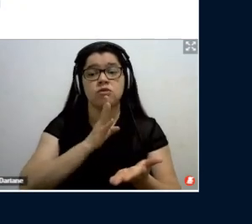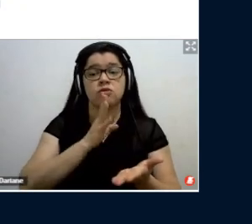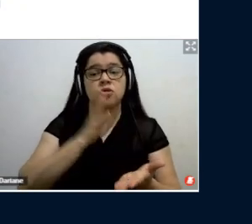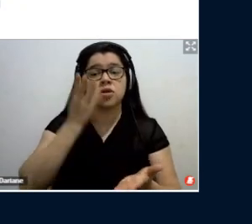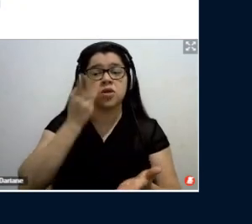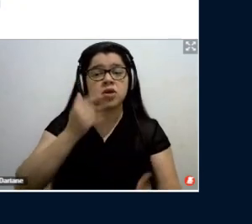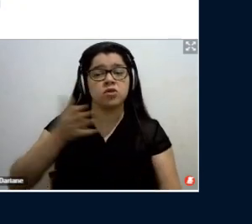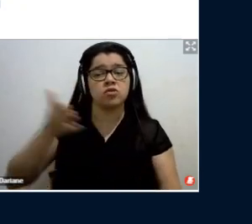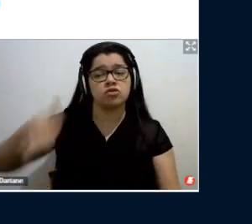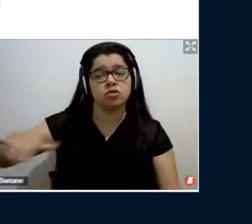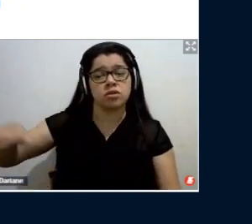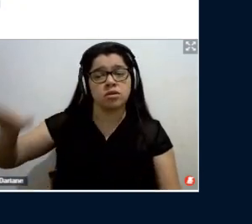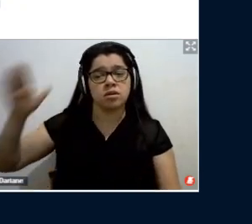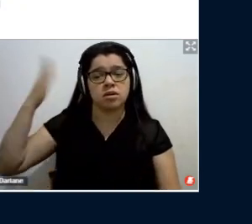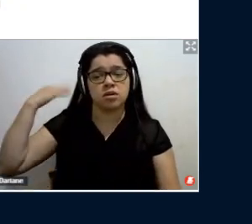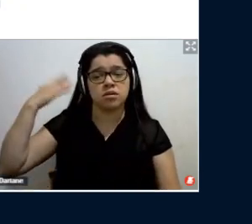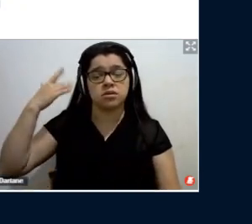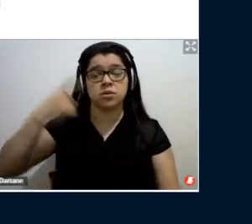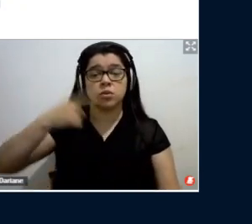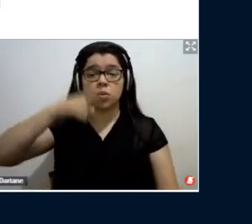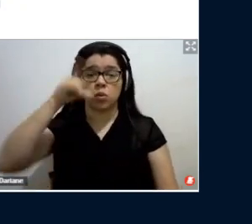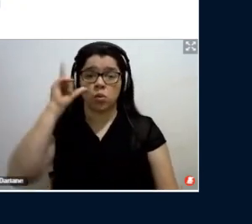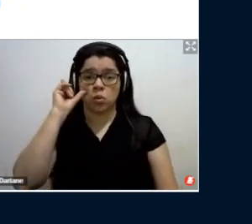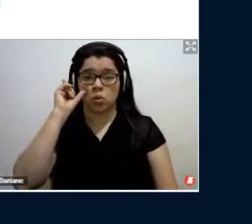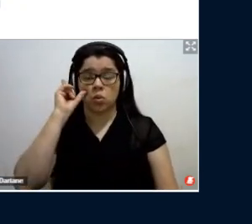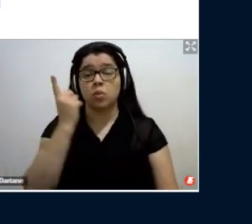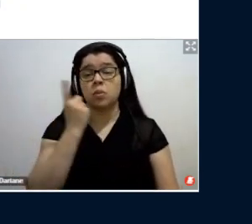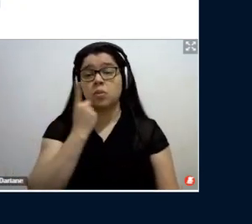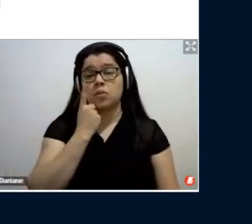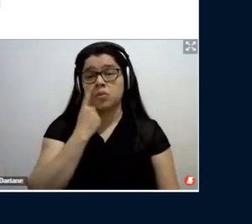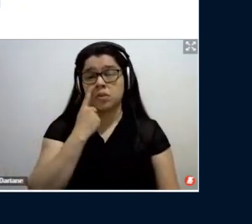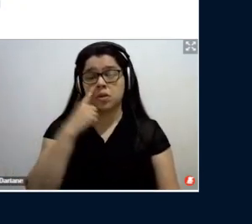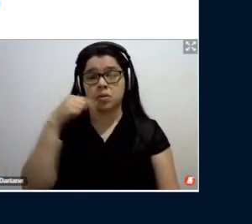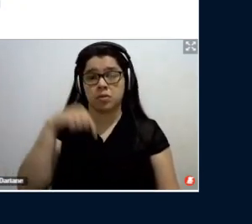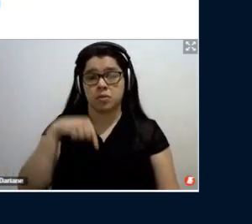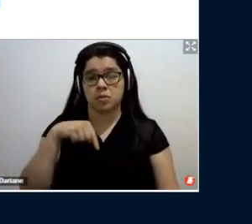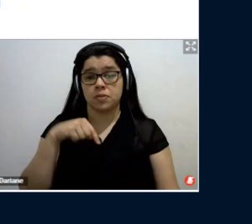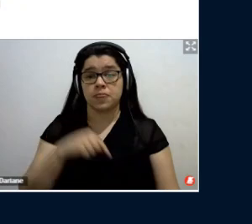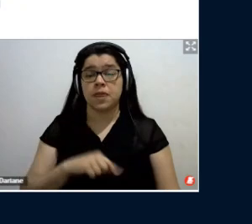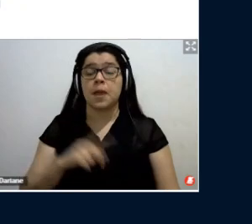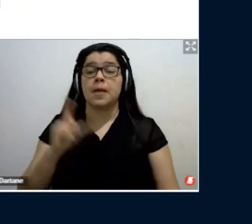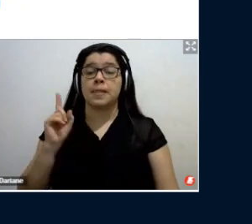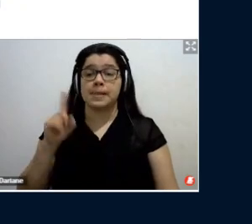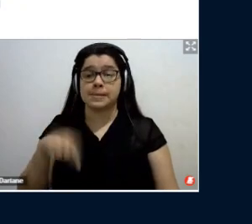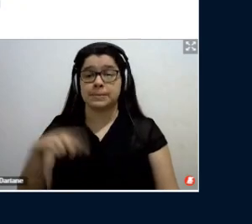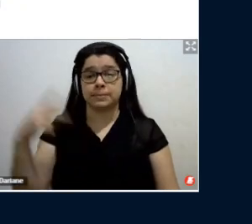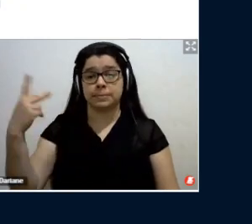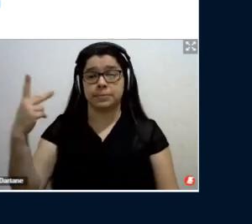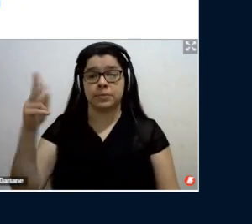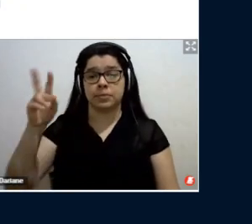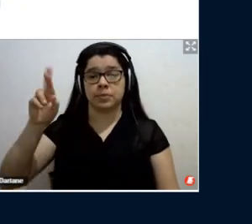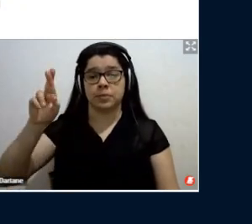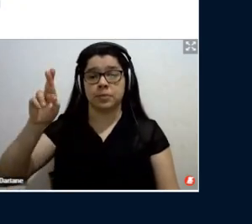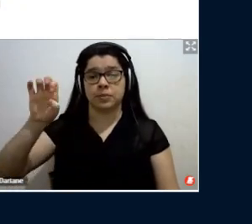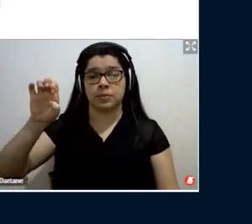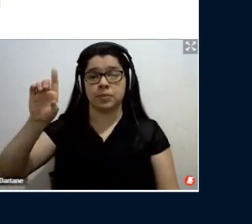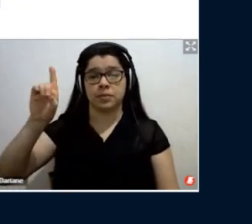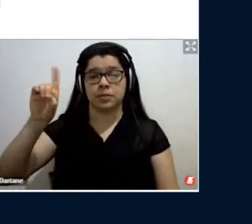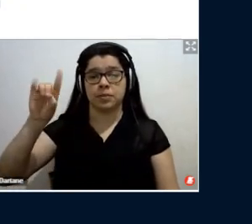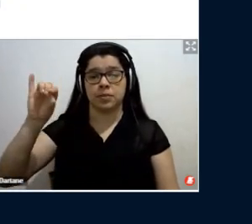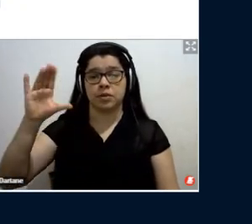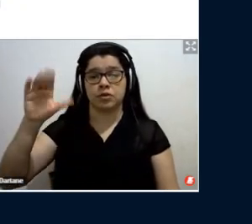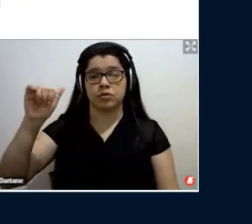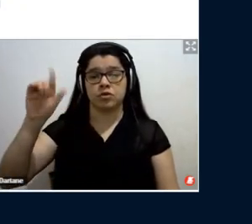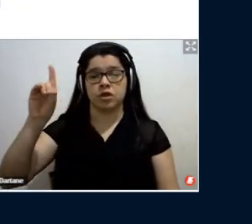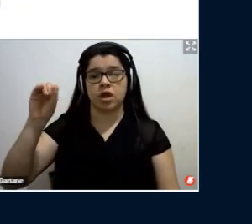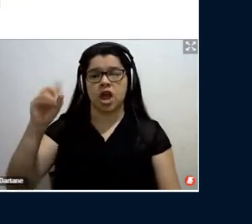esse predicado é chamado de verbal. Predicado verbal. Por quê,